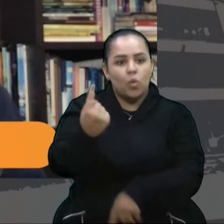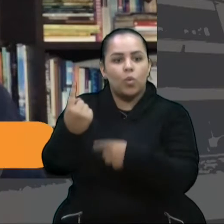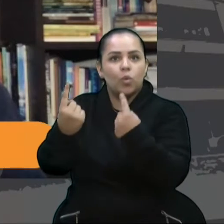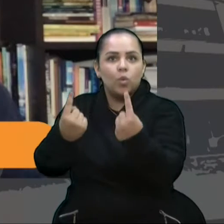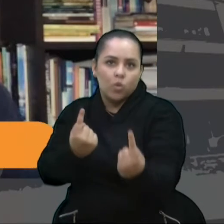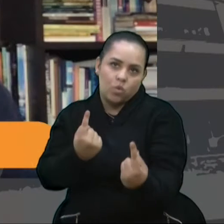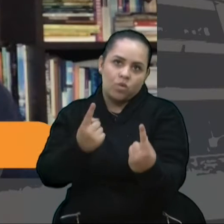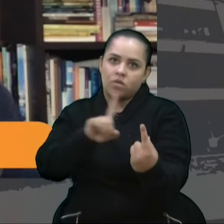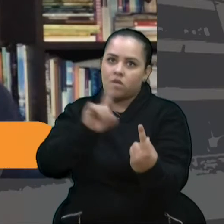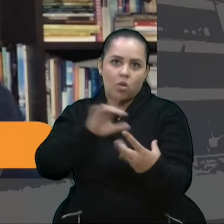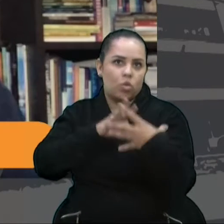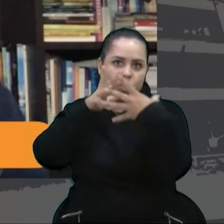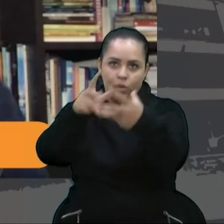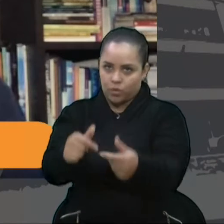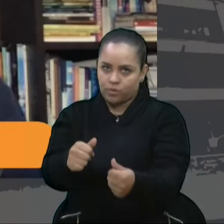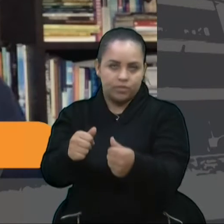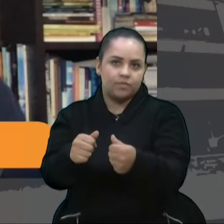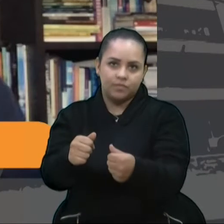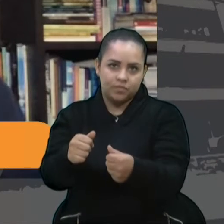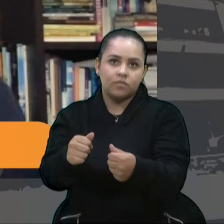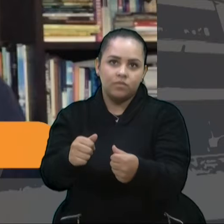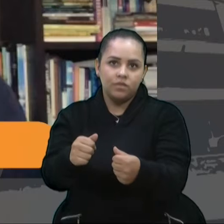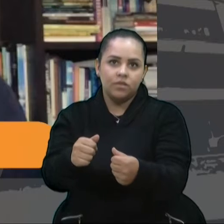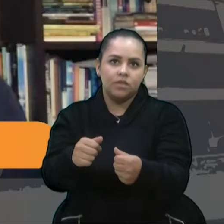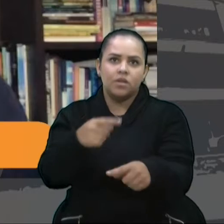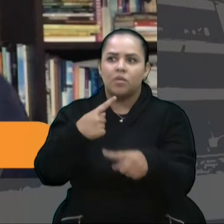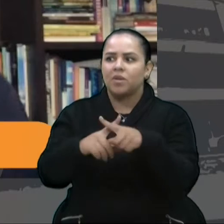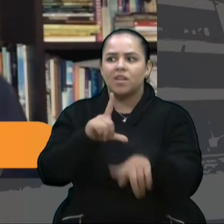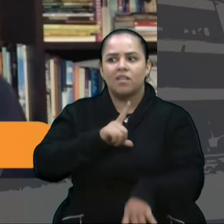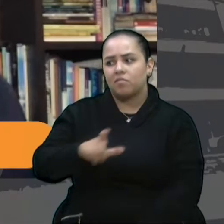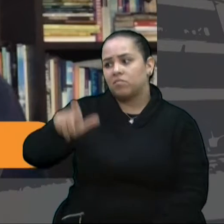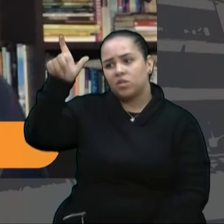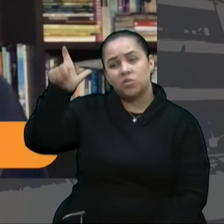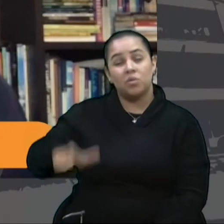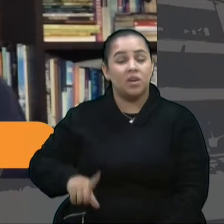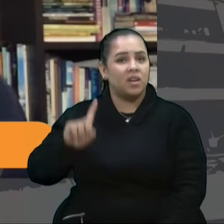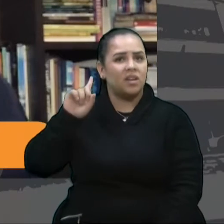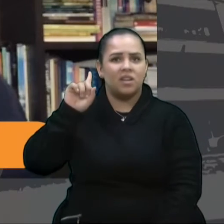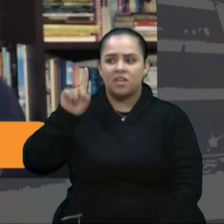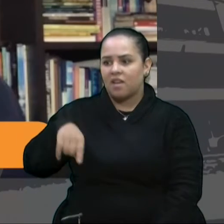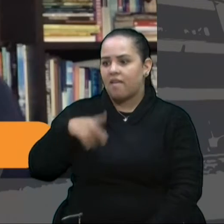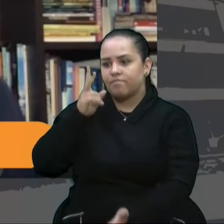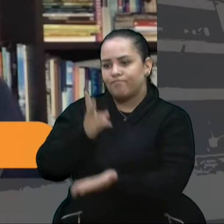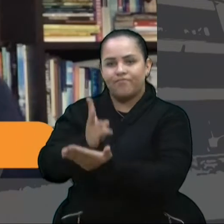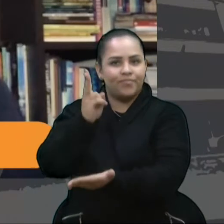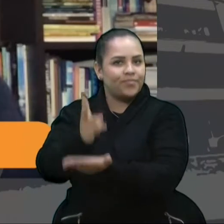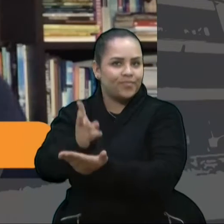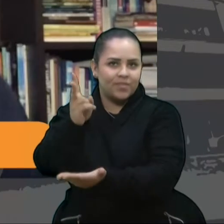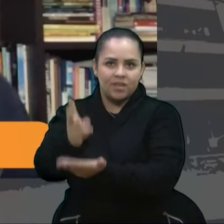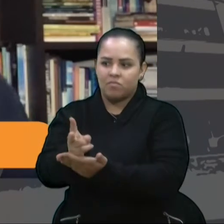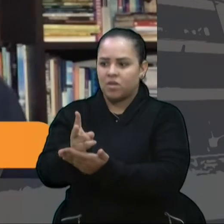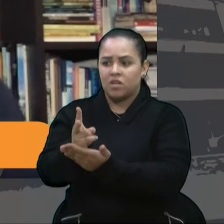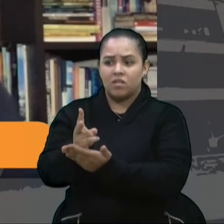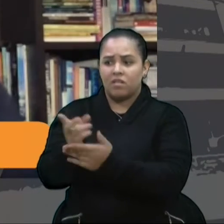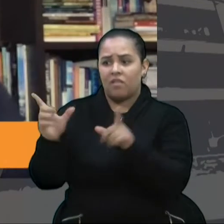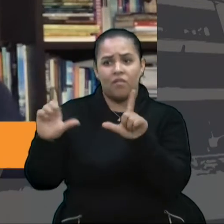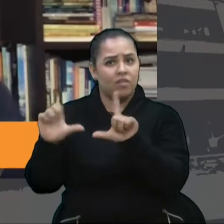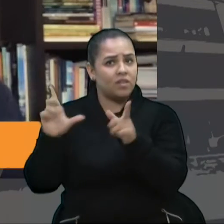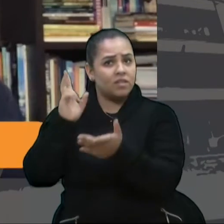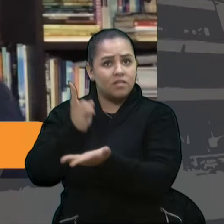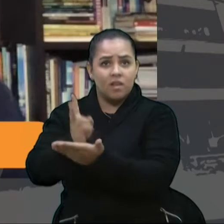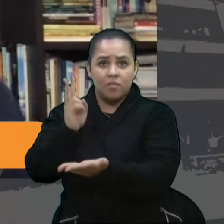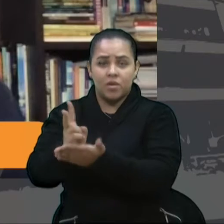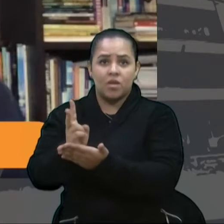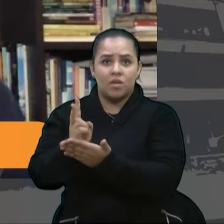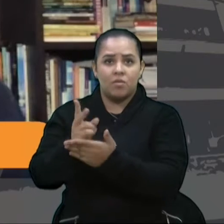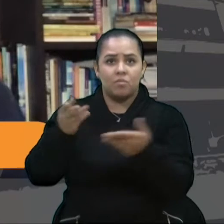Então, tem gente que é usual, né? É todo dia. Hoje, eu estava falando